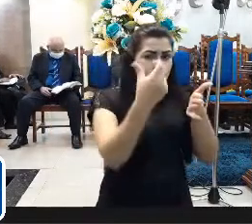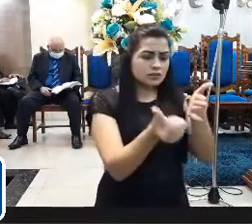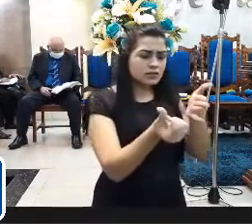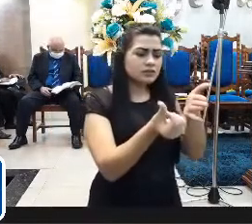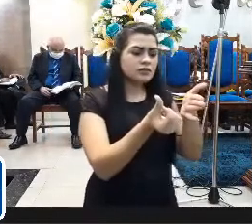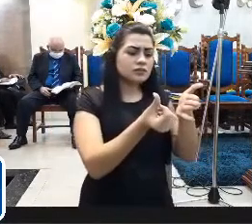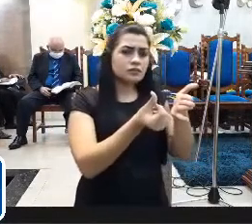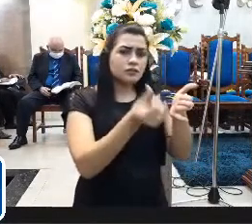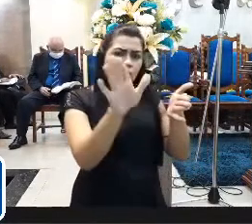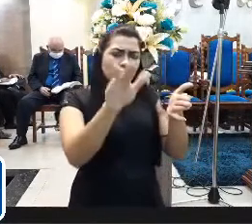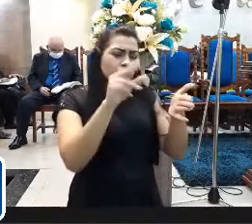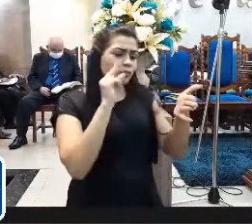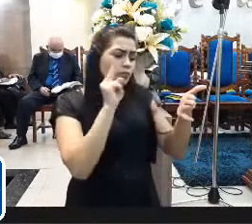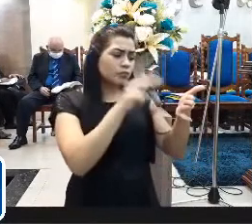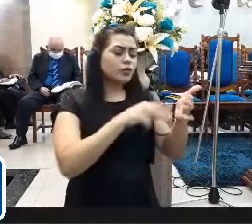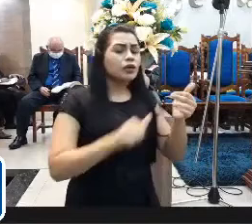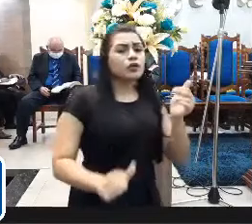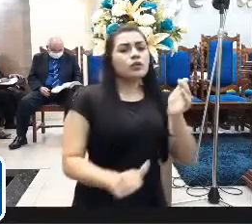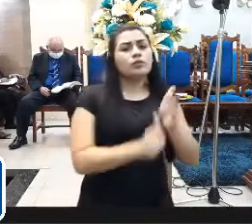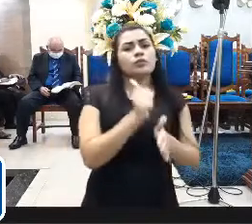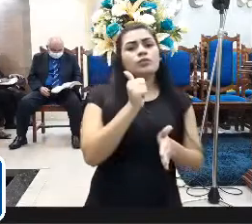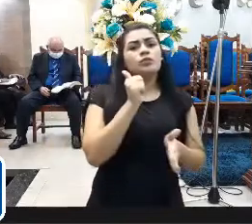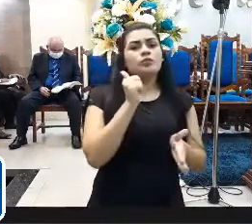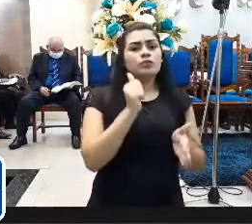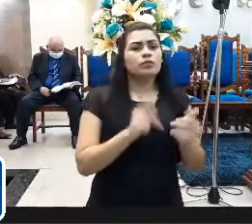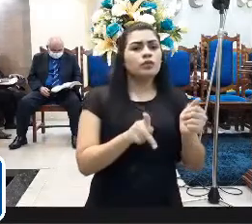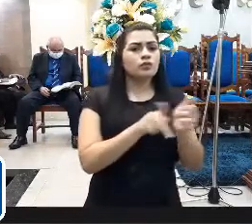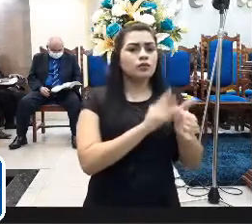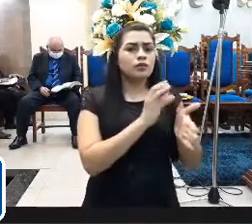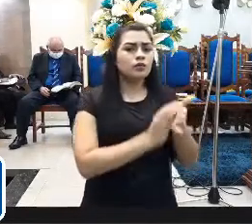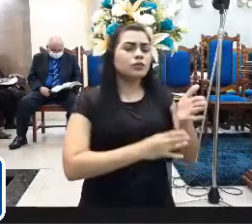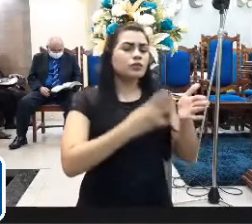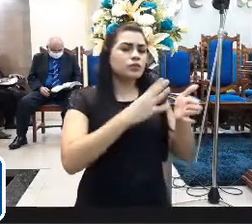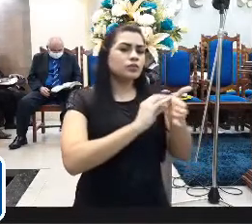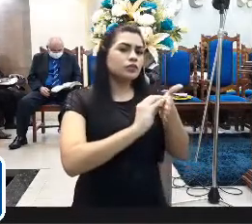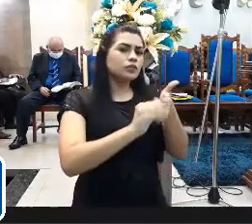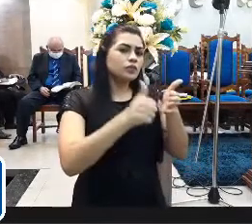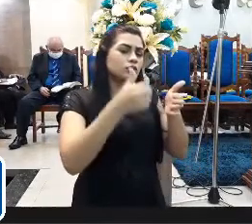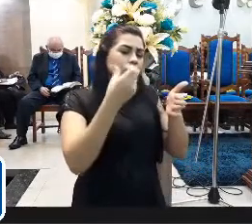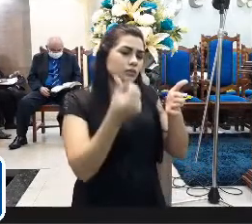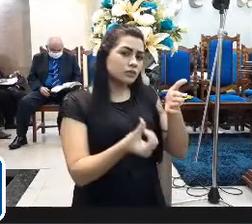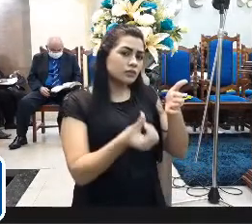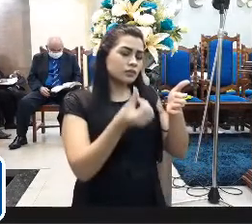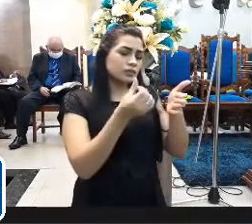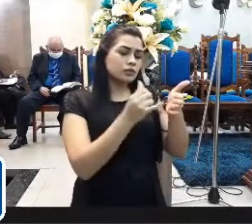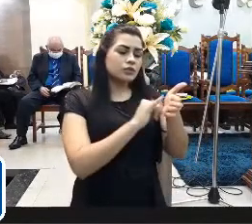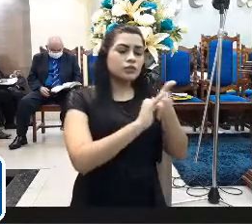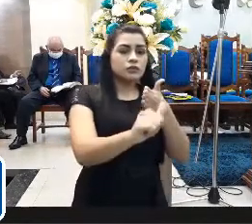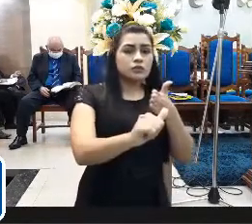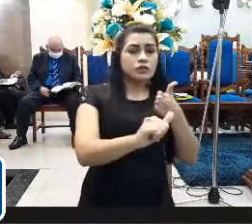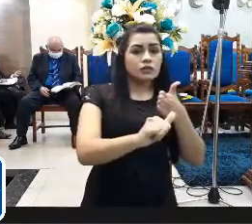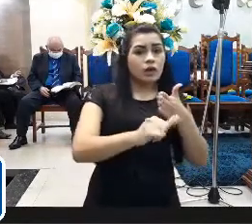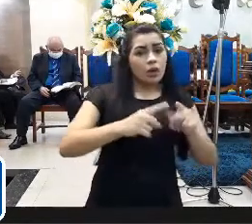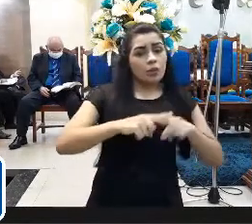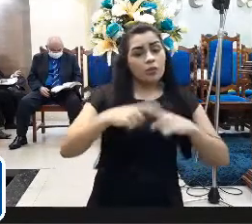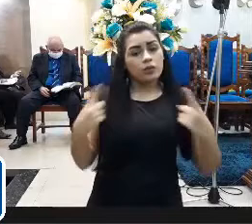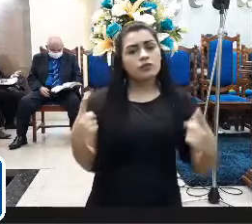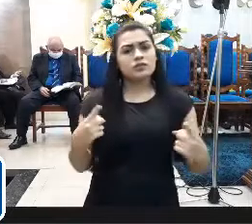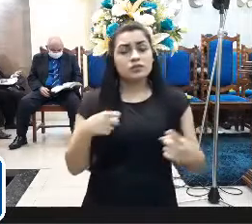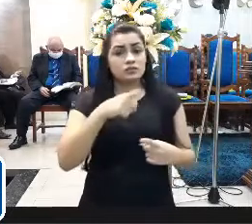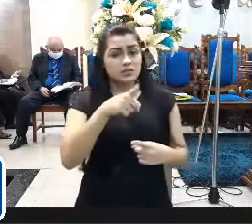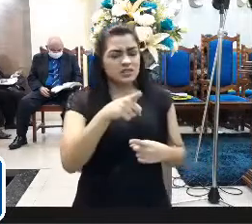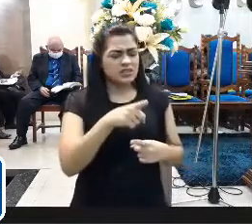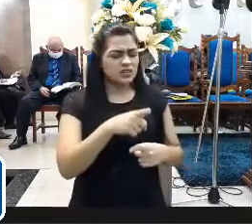aí em 1 de Pedro 4:16, o que é que diz lá? Mas se padece ou se sofre como